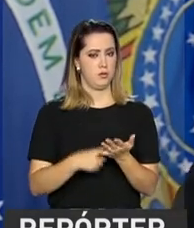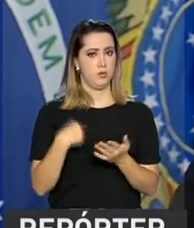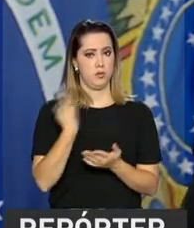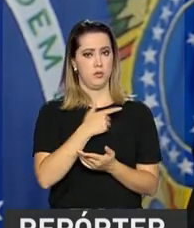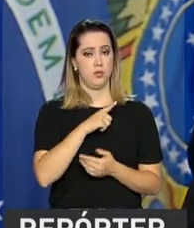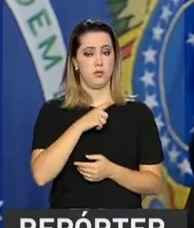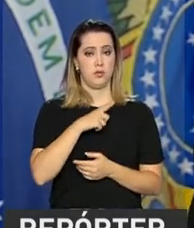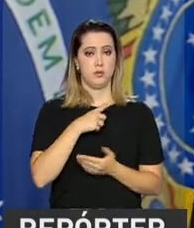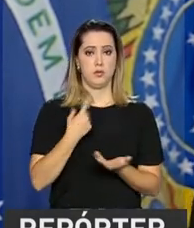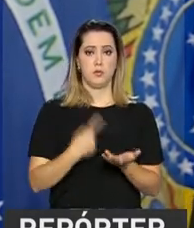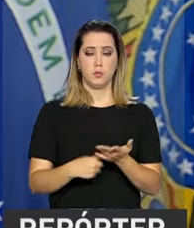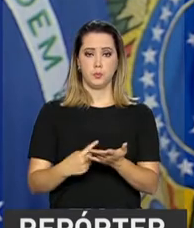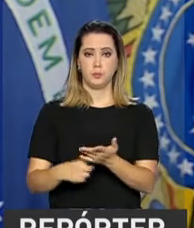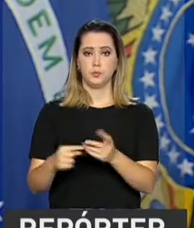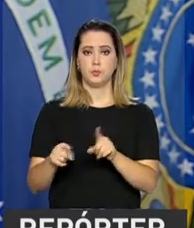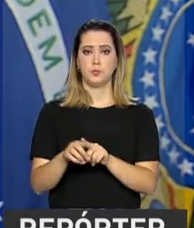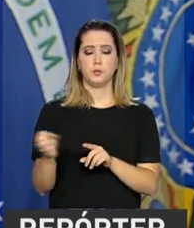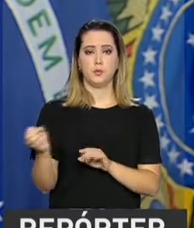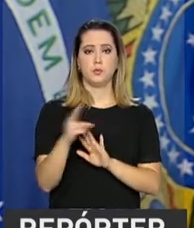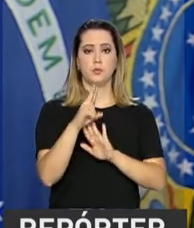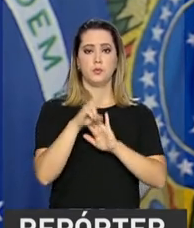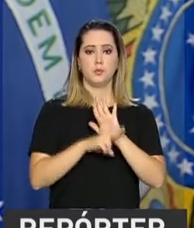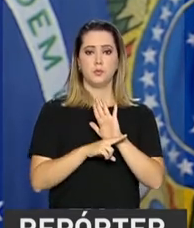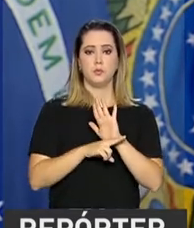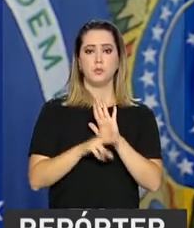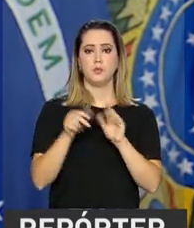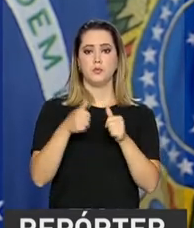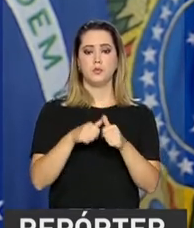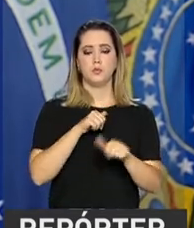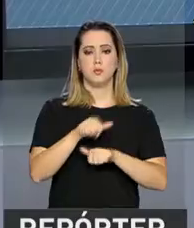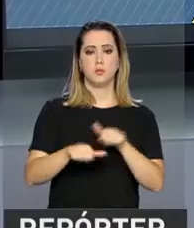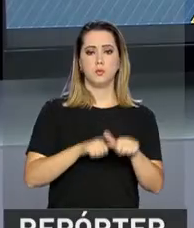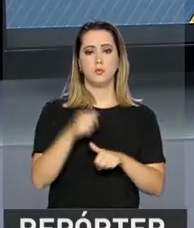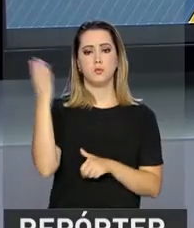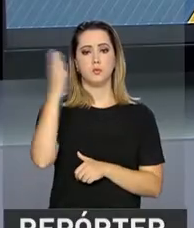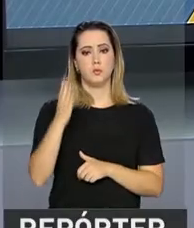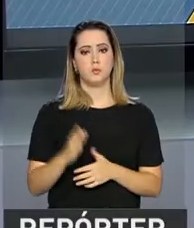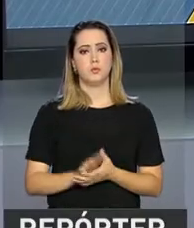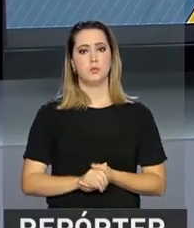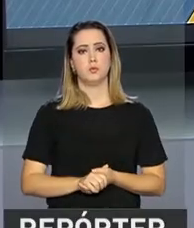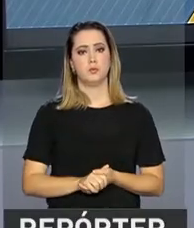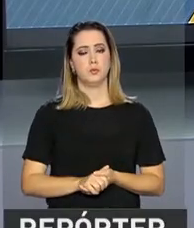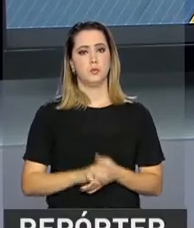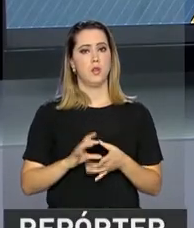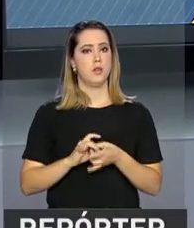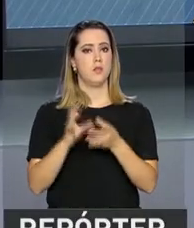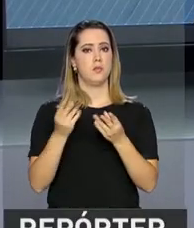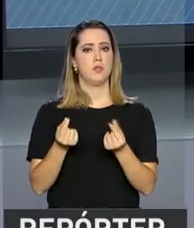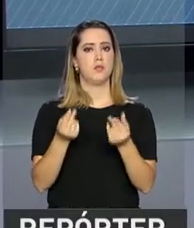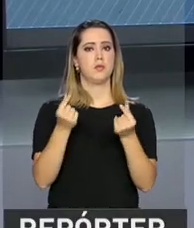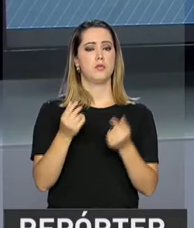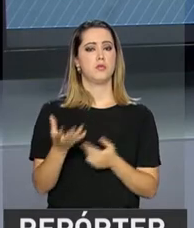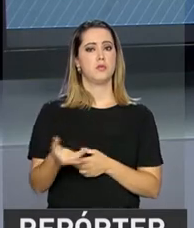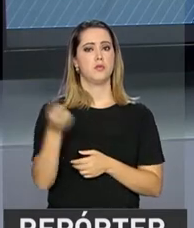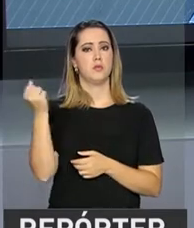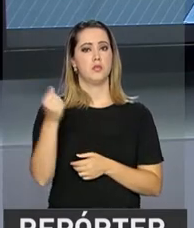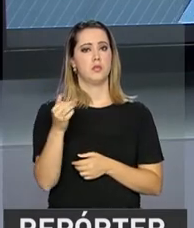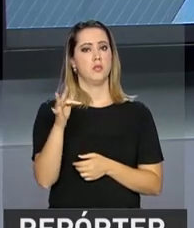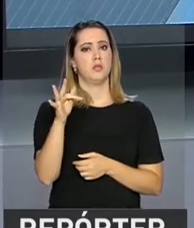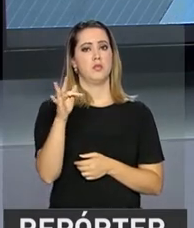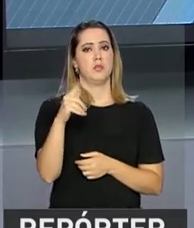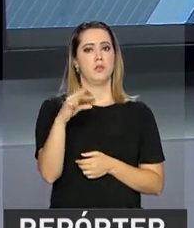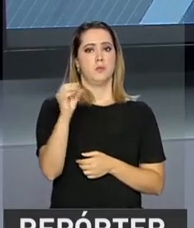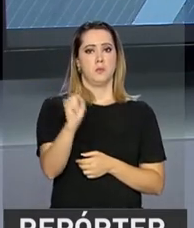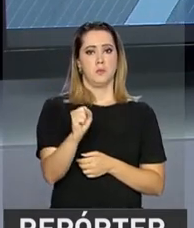com a agenda de reformas está mudando o brasil a liberação de saque das contas inativas do